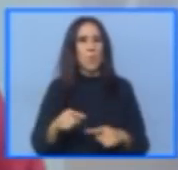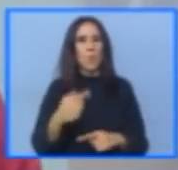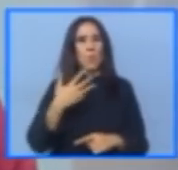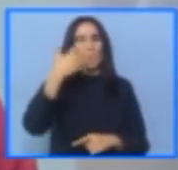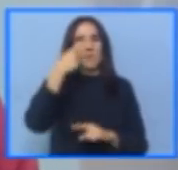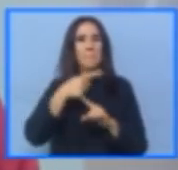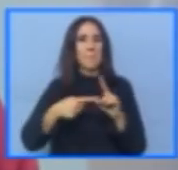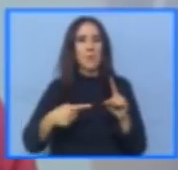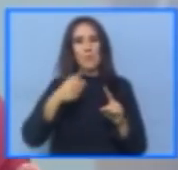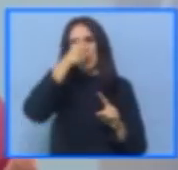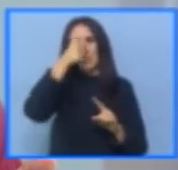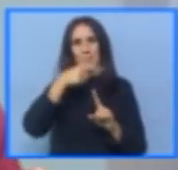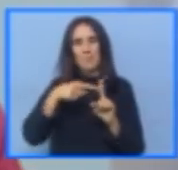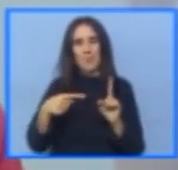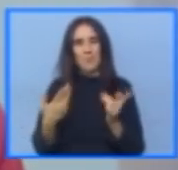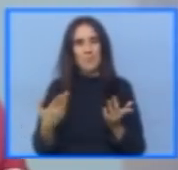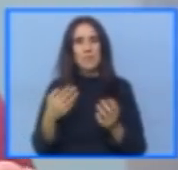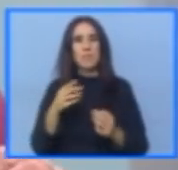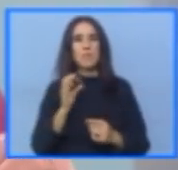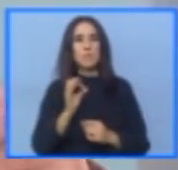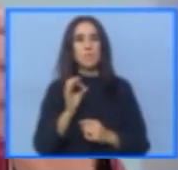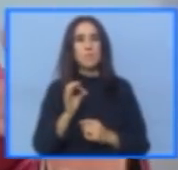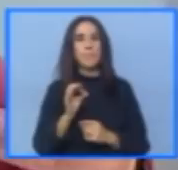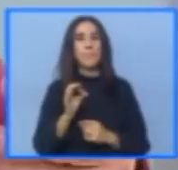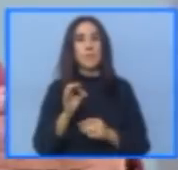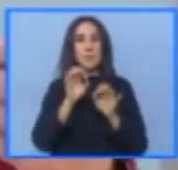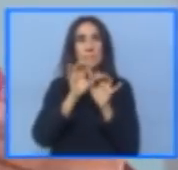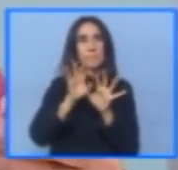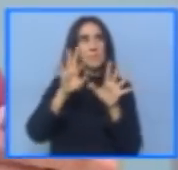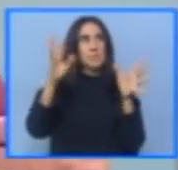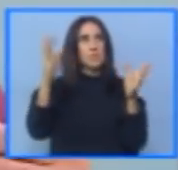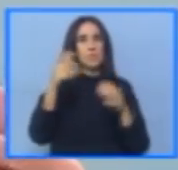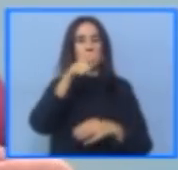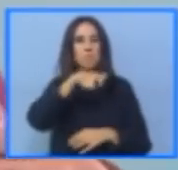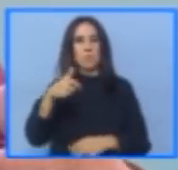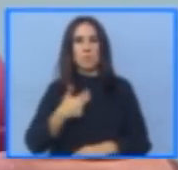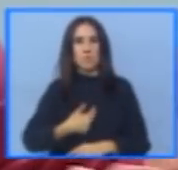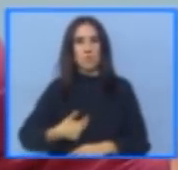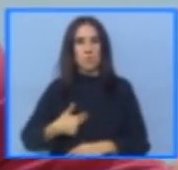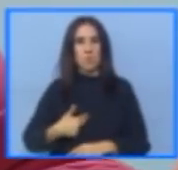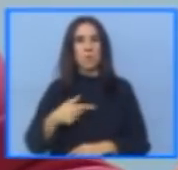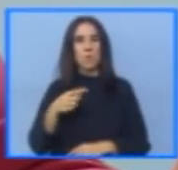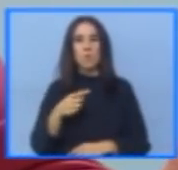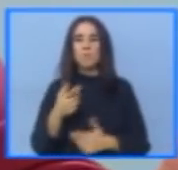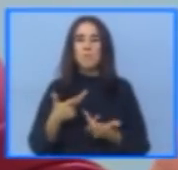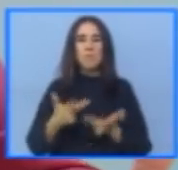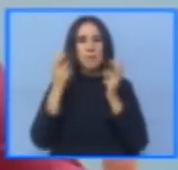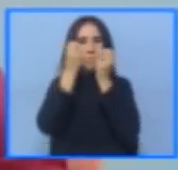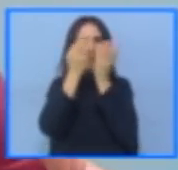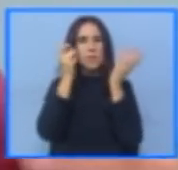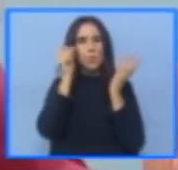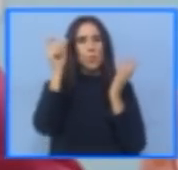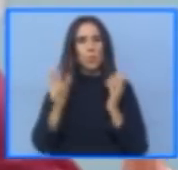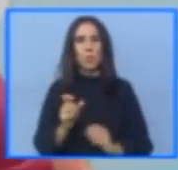meio-dia, quase a meio domingo. E, portanto, que esta mensagem, que os cristãos, usando desta liberdade profética de João